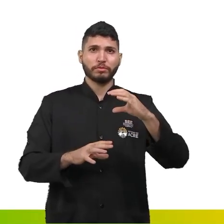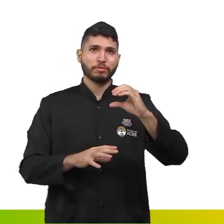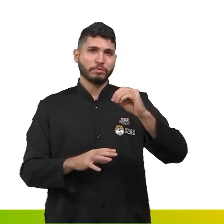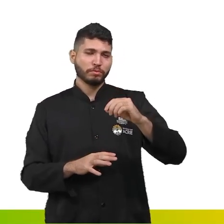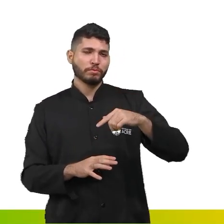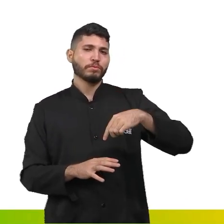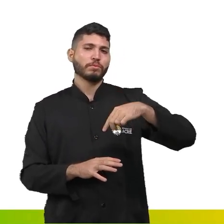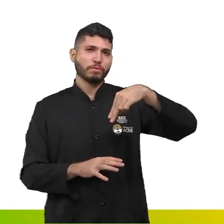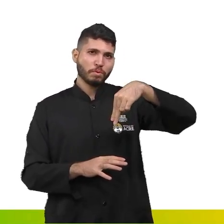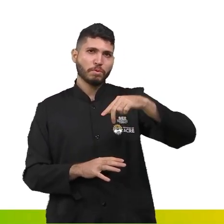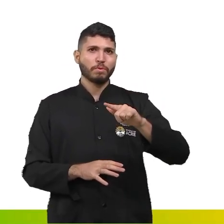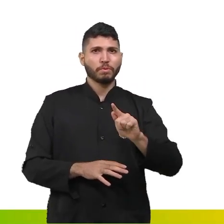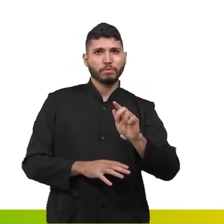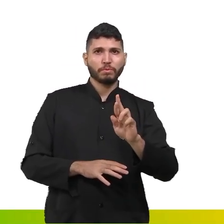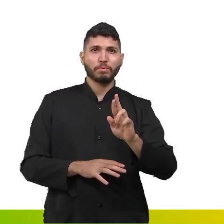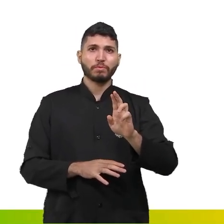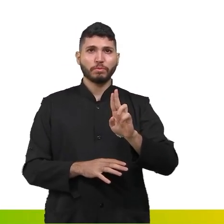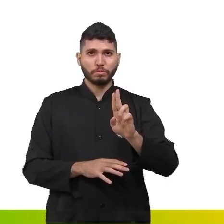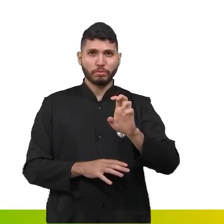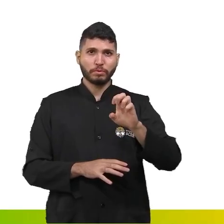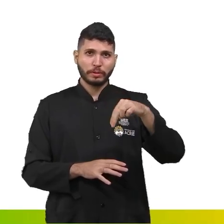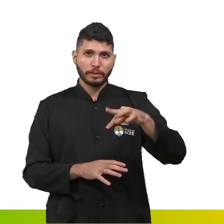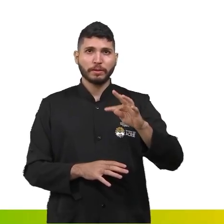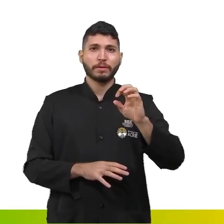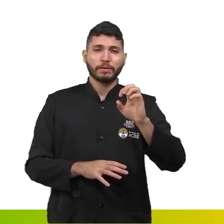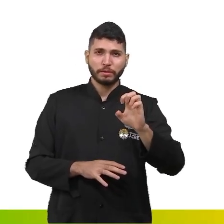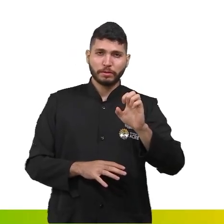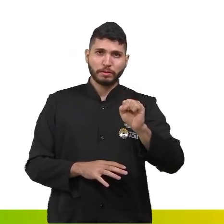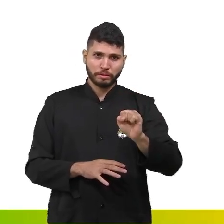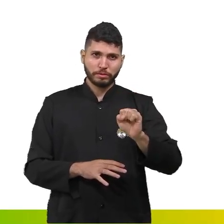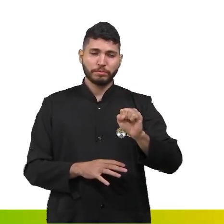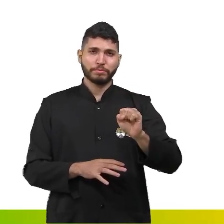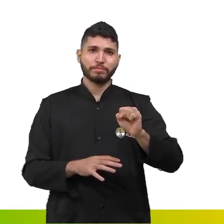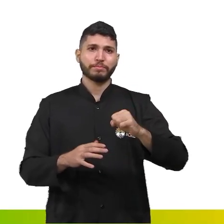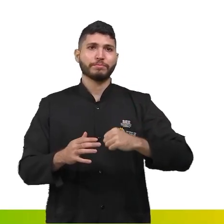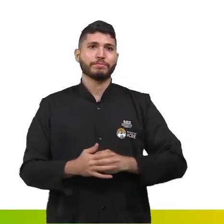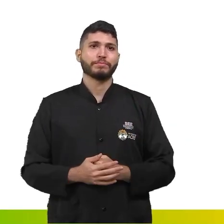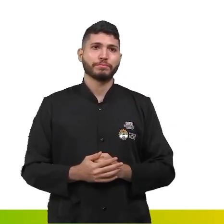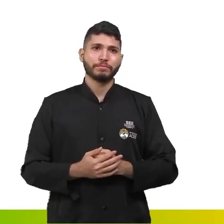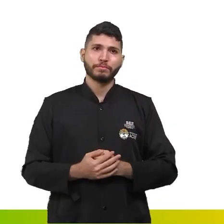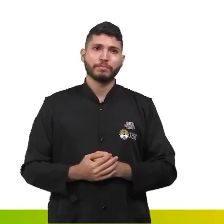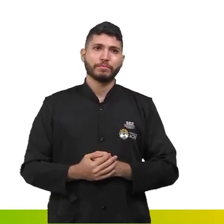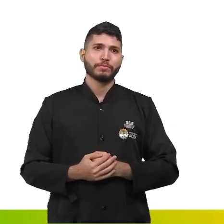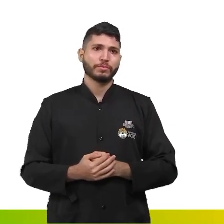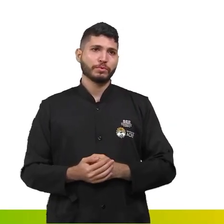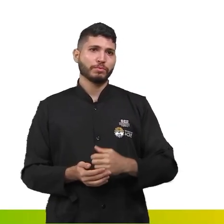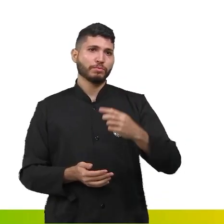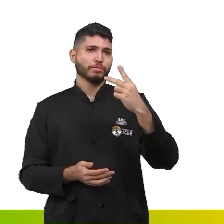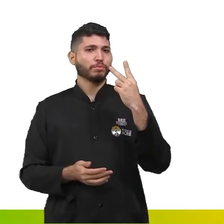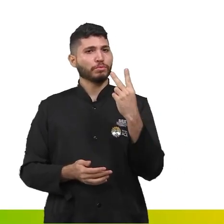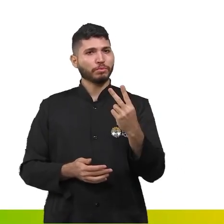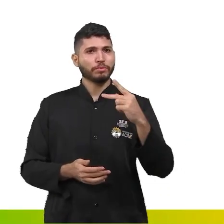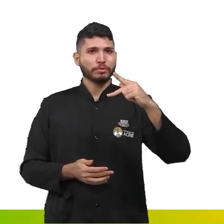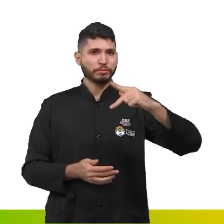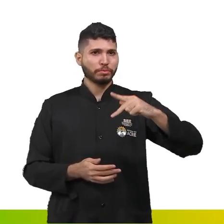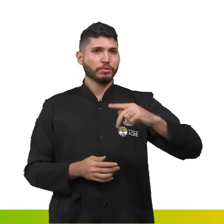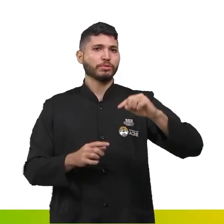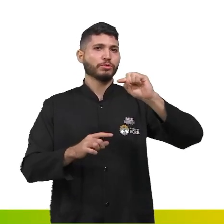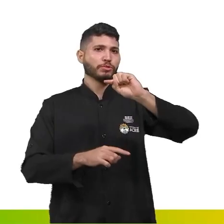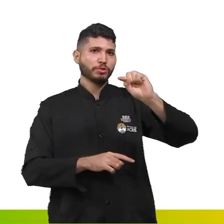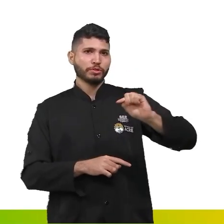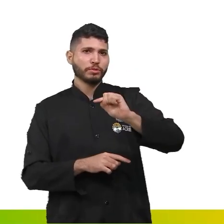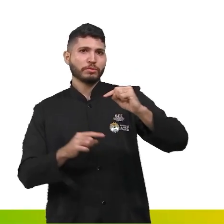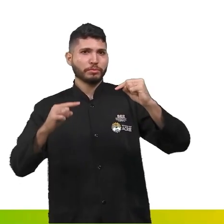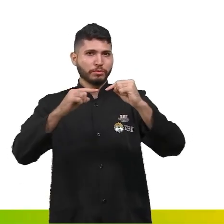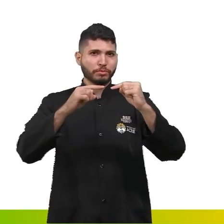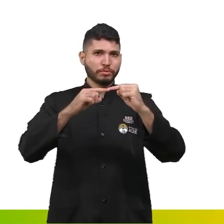ângulos correspondentes e um par de lados correspondente que não esteja entre os ângulos, nesse caso aqui, ó, não está